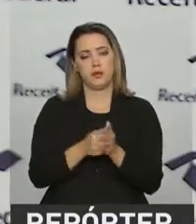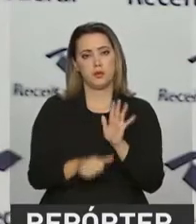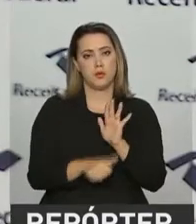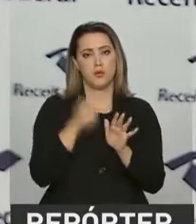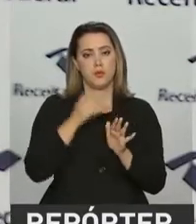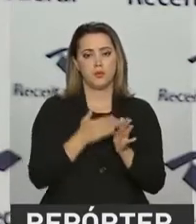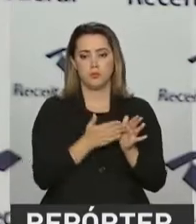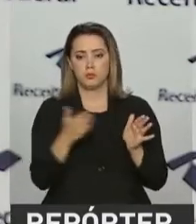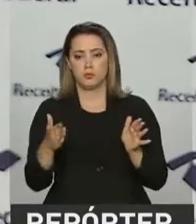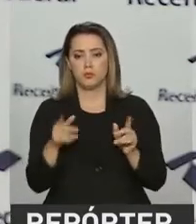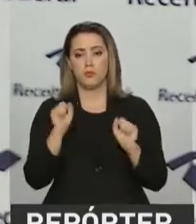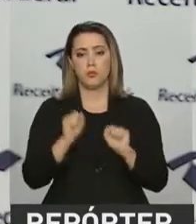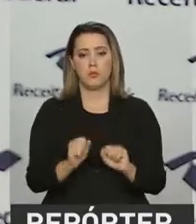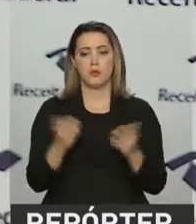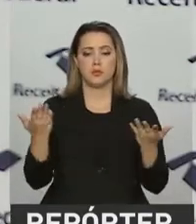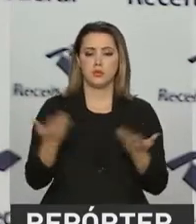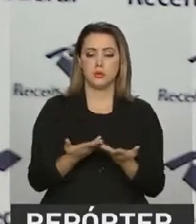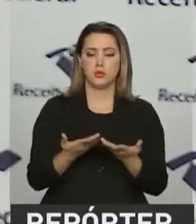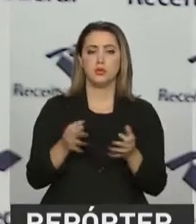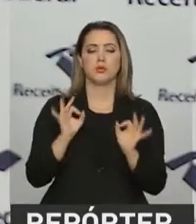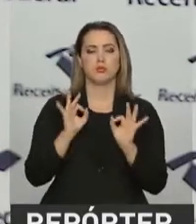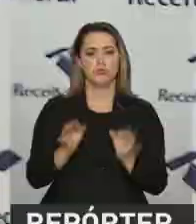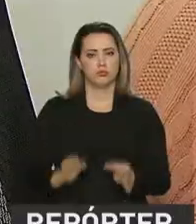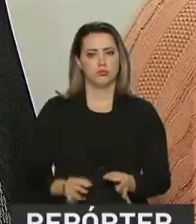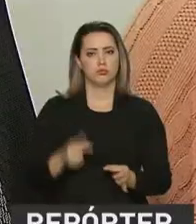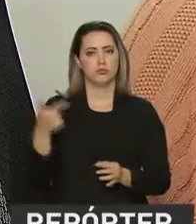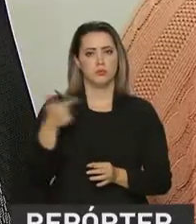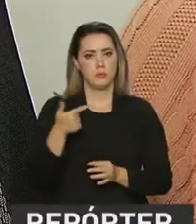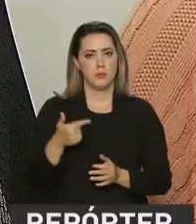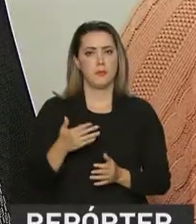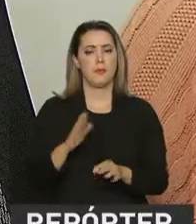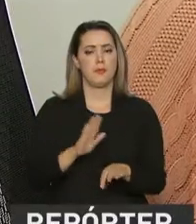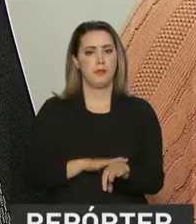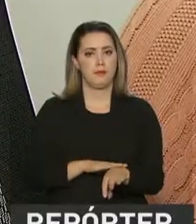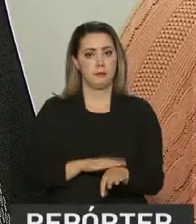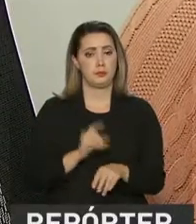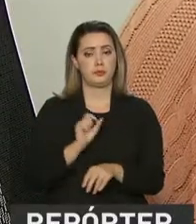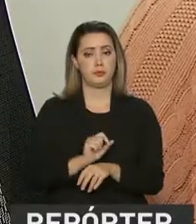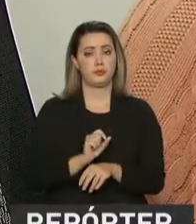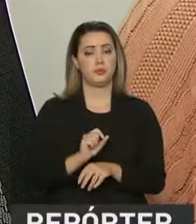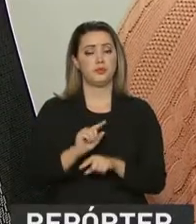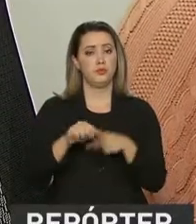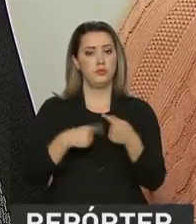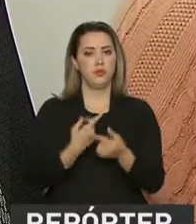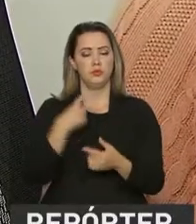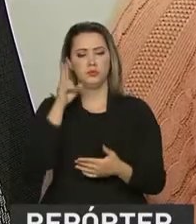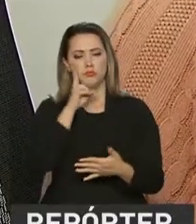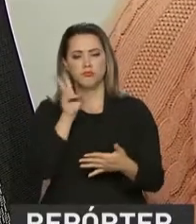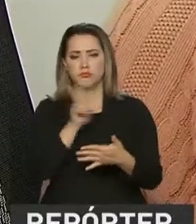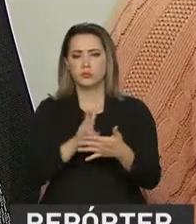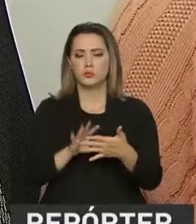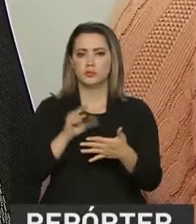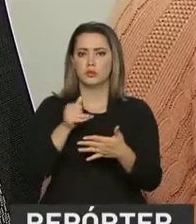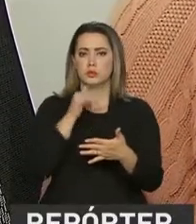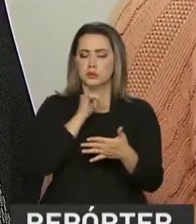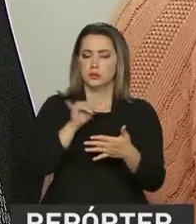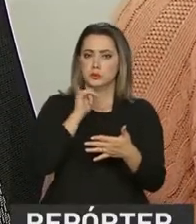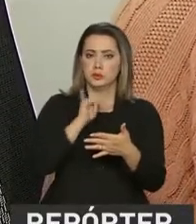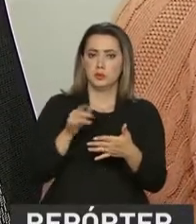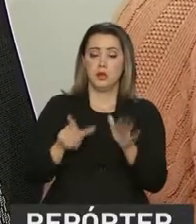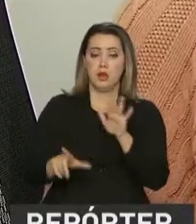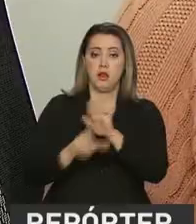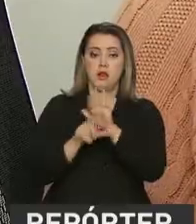primeira etapa possa regularizar agora nesta segunda o próximo passo será a análise dos declarantes a lei de